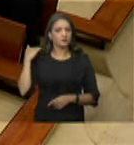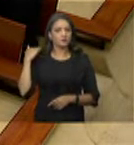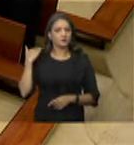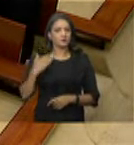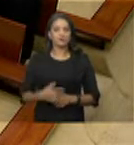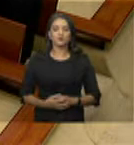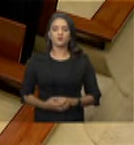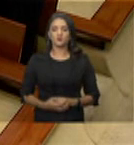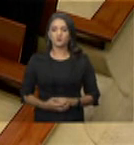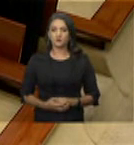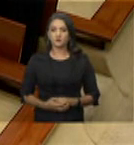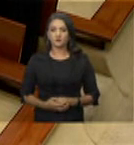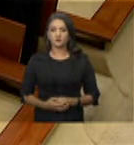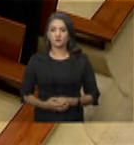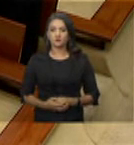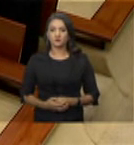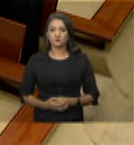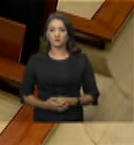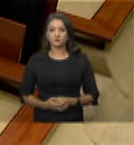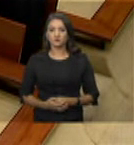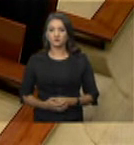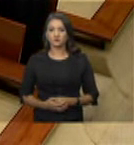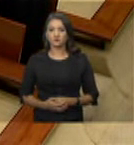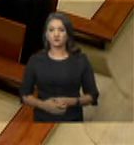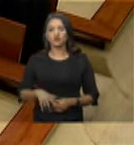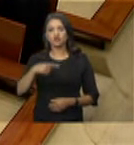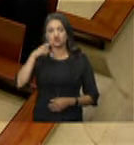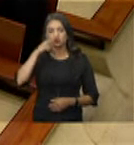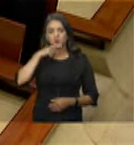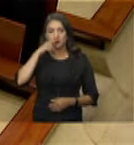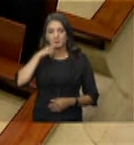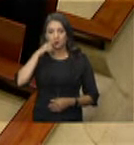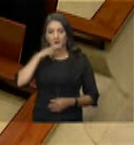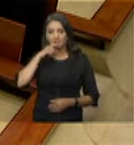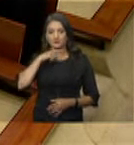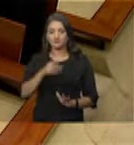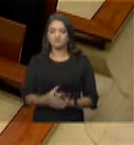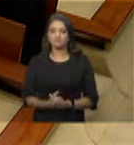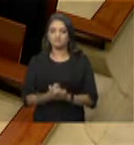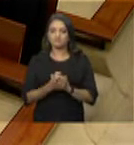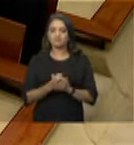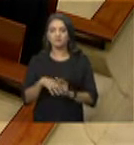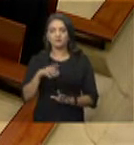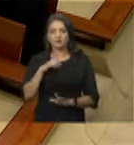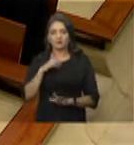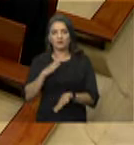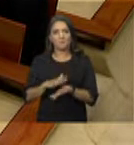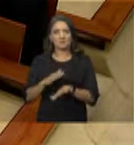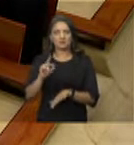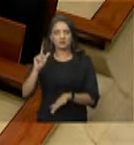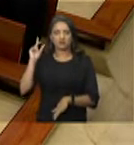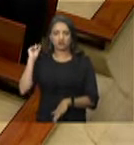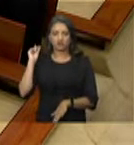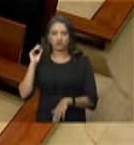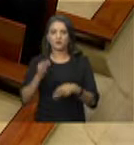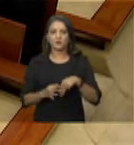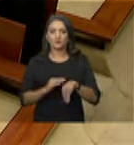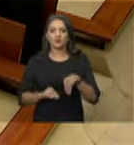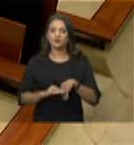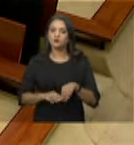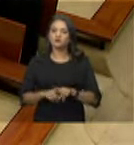Excelentíssimo Senhor decano Ministro Gilmar Mendes Excelentíssimo Senhor procurador-geral